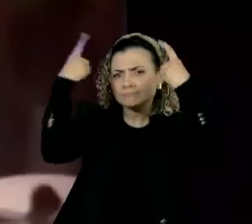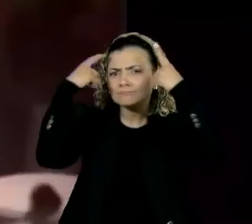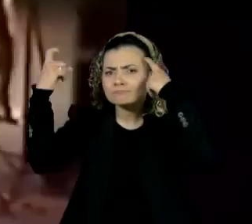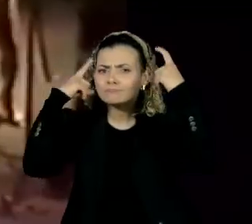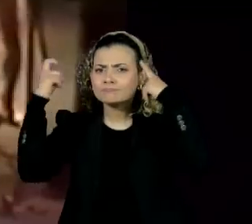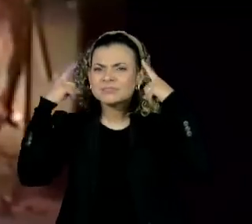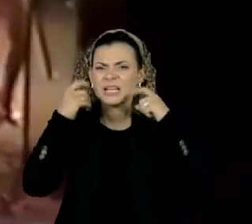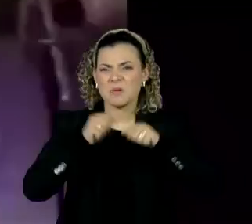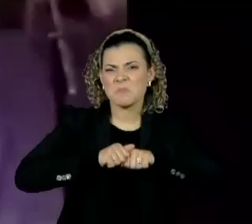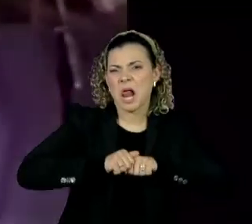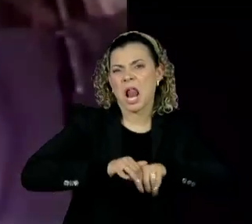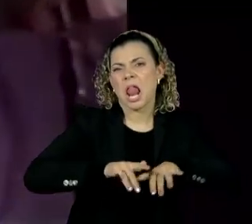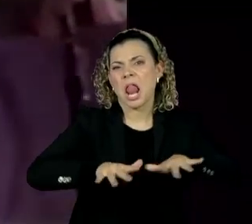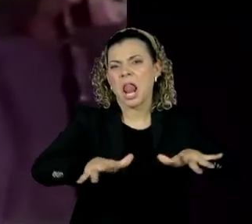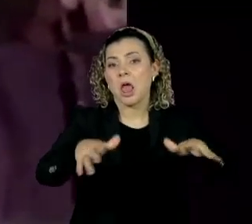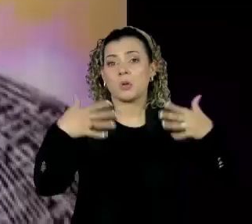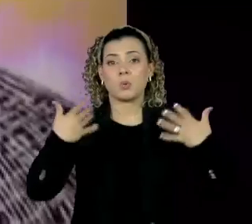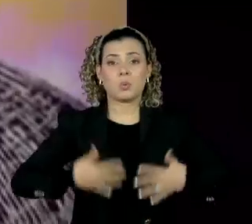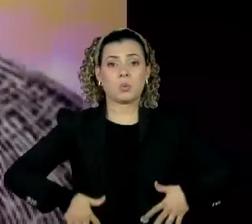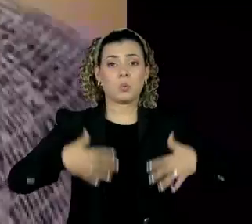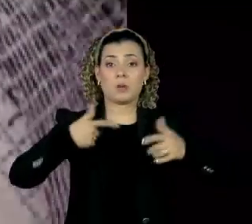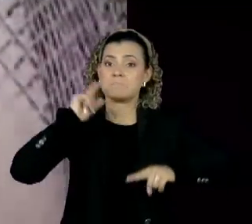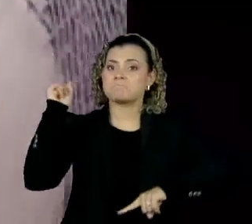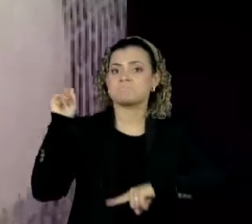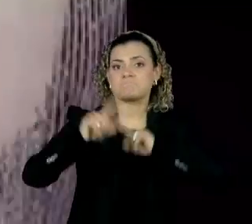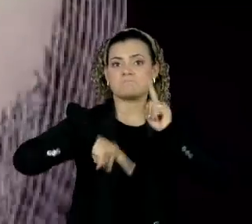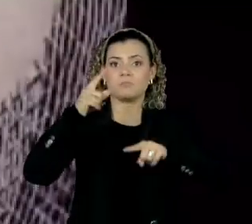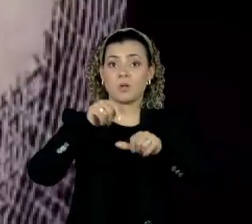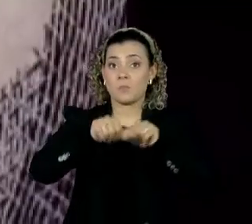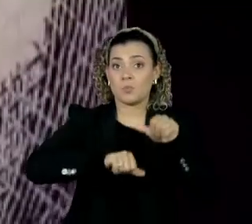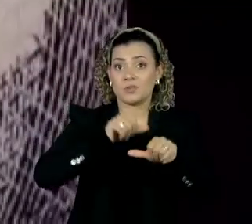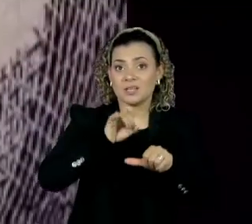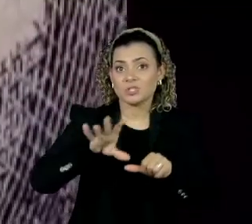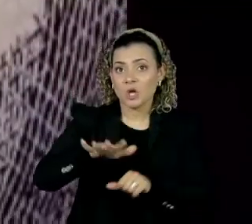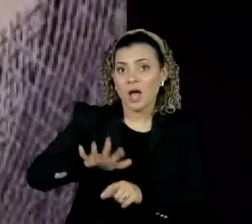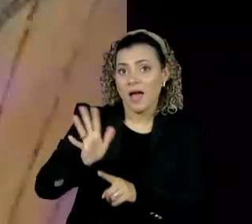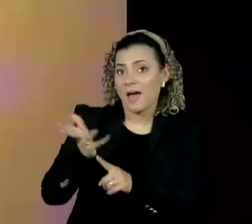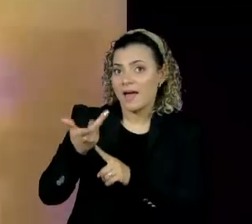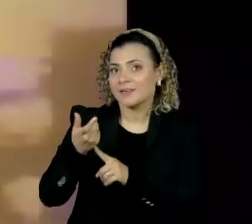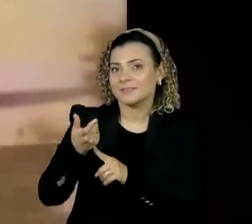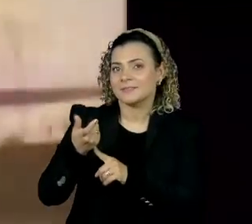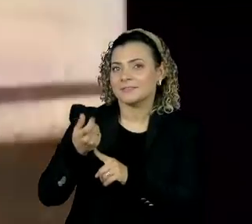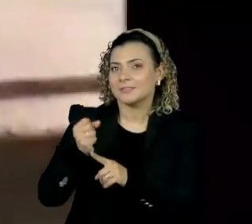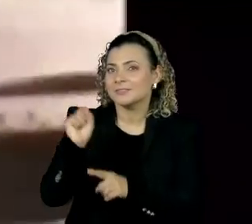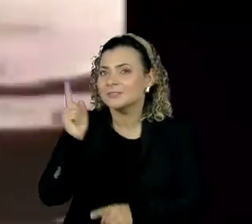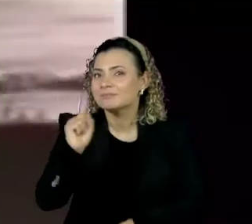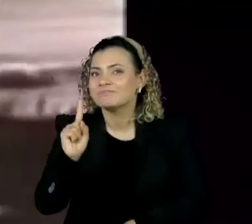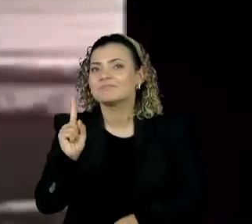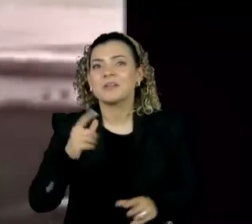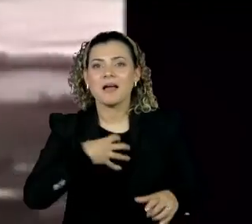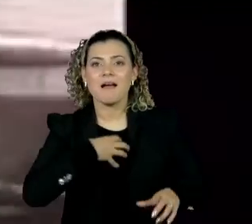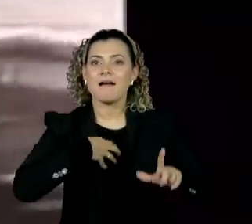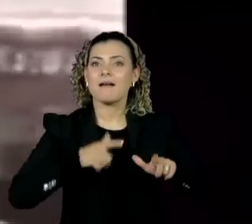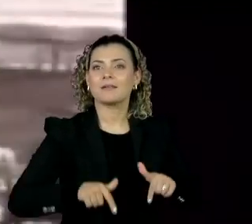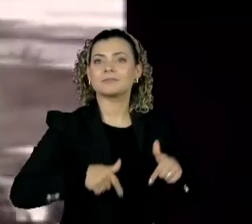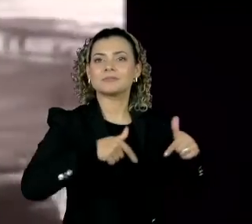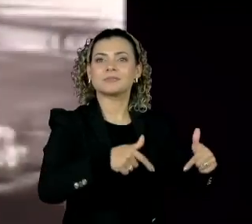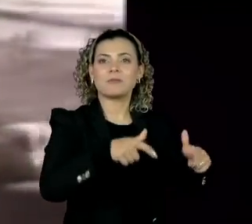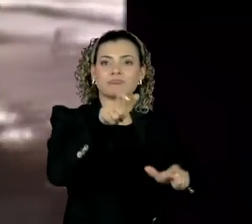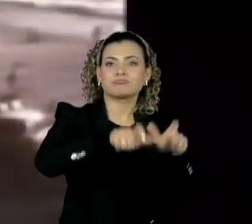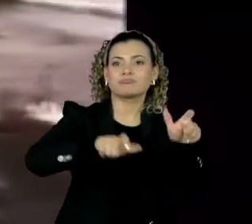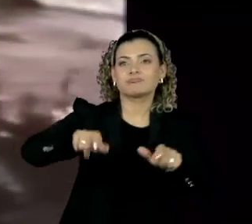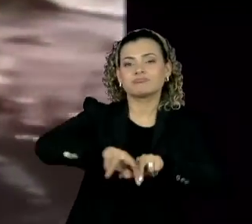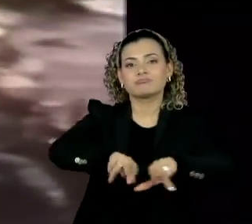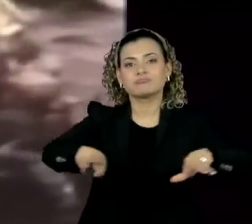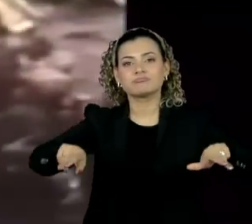com força e potencial para revolucionar não apenas as artes, mas também o comportamento de garotos e